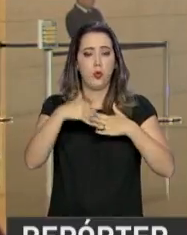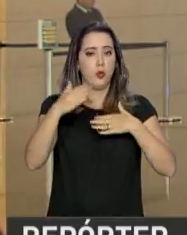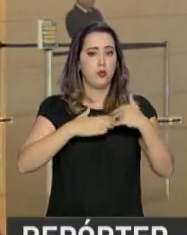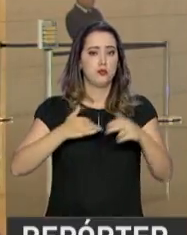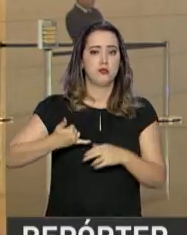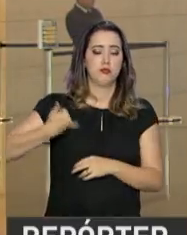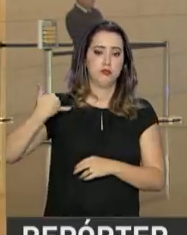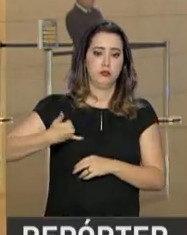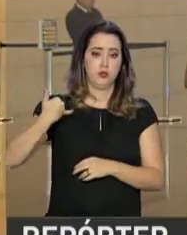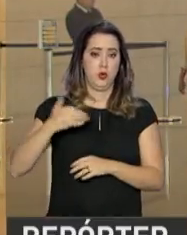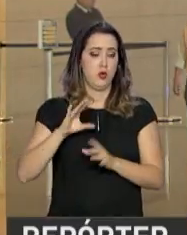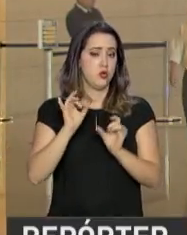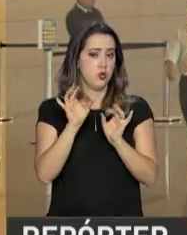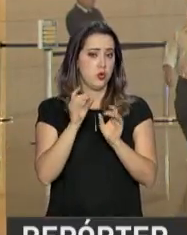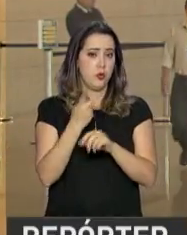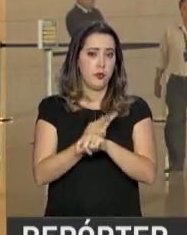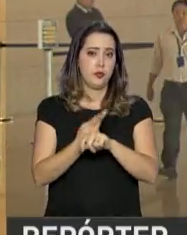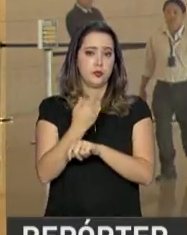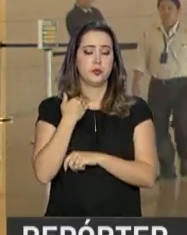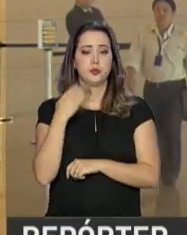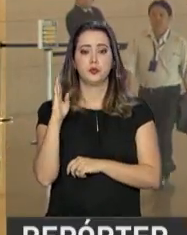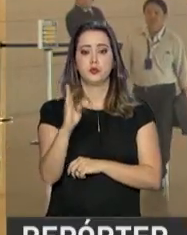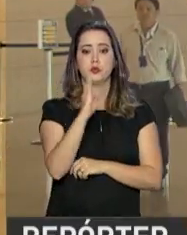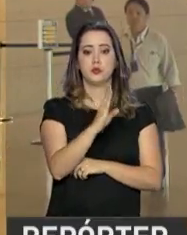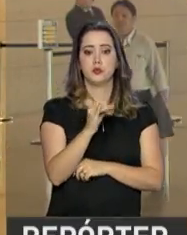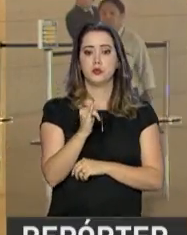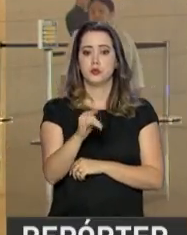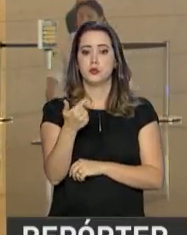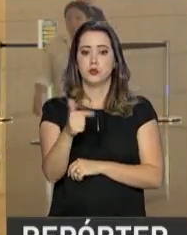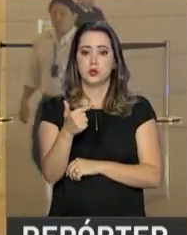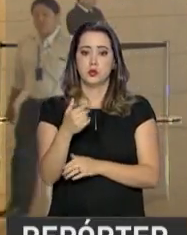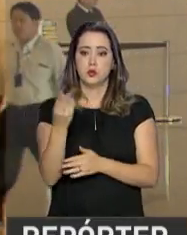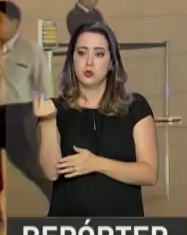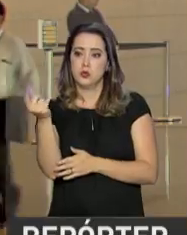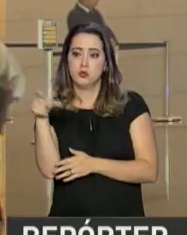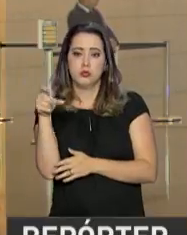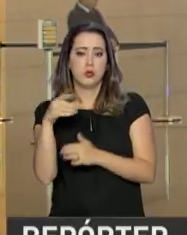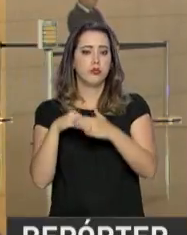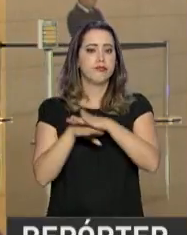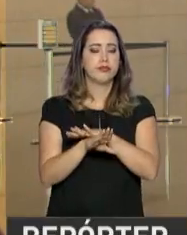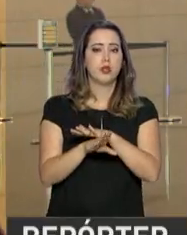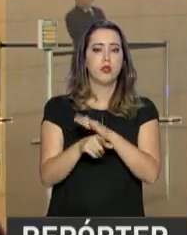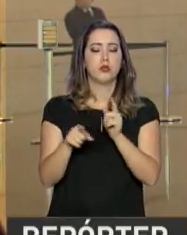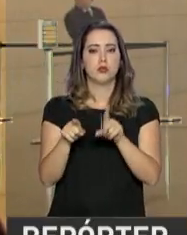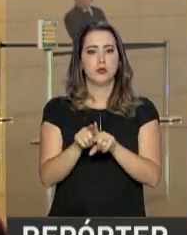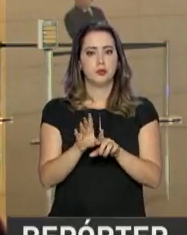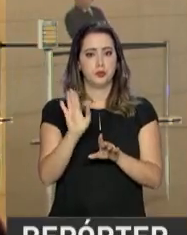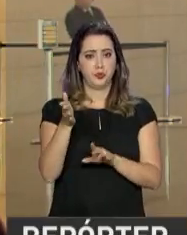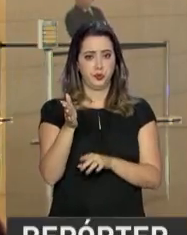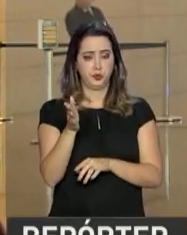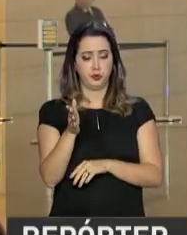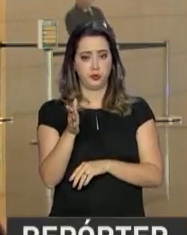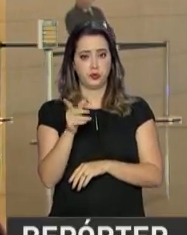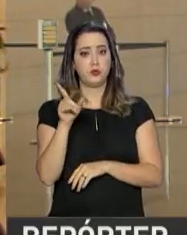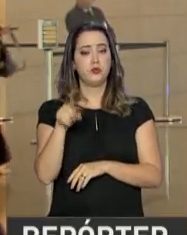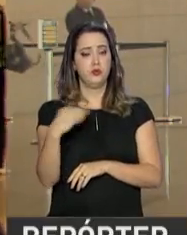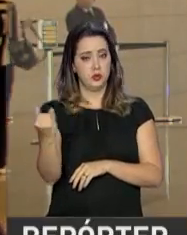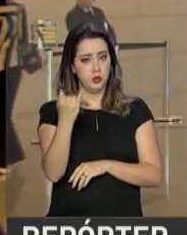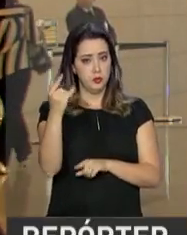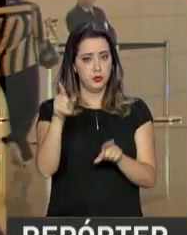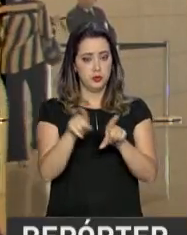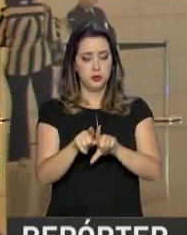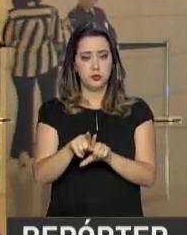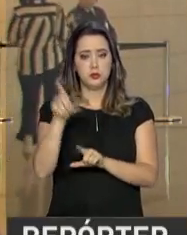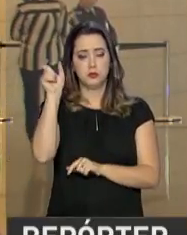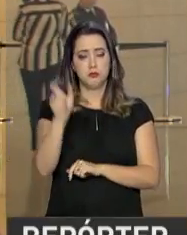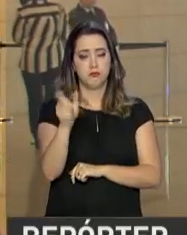idade basta procurar o banco do brasil caso não tenha o crédito realizado diretamente na conta corrente importante também é que